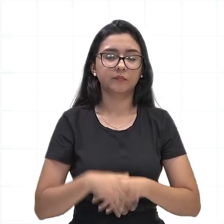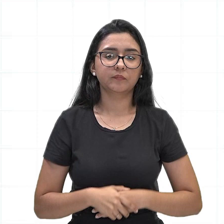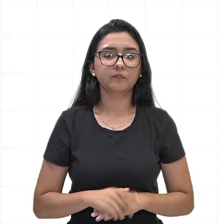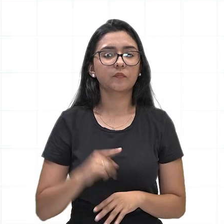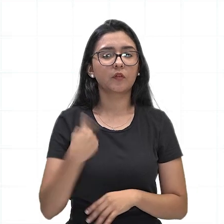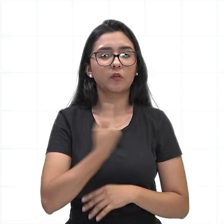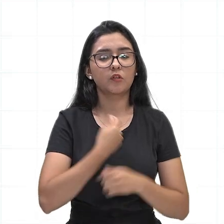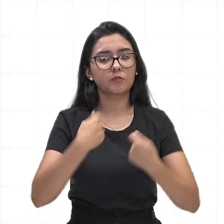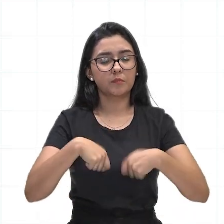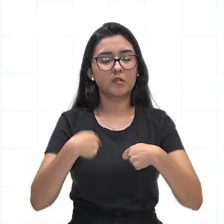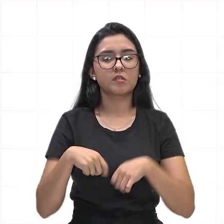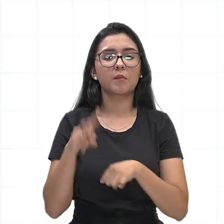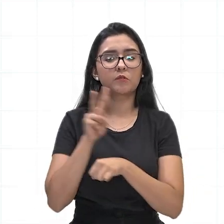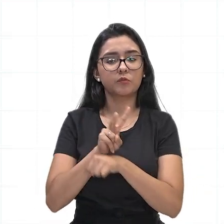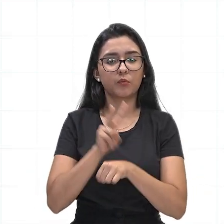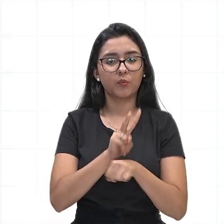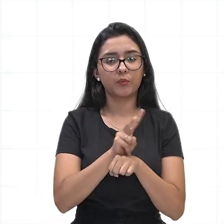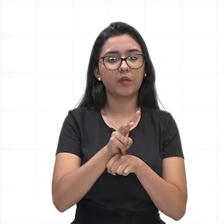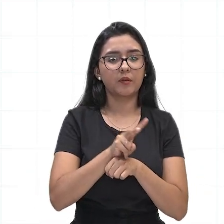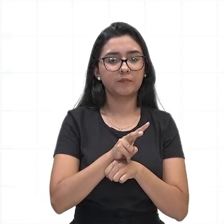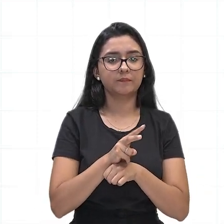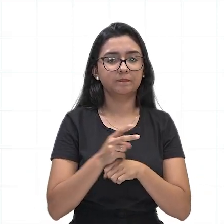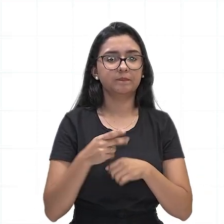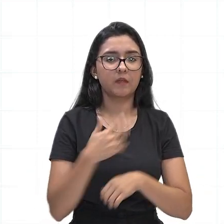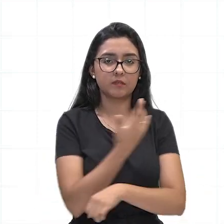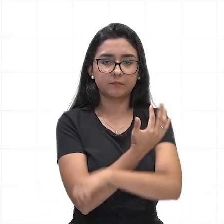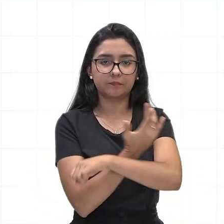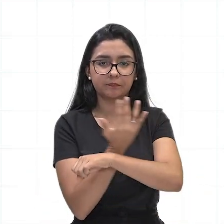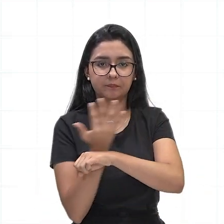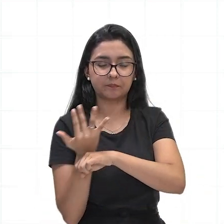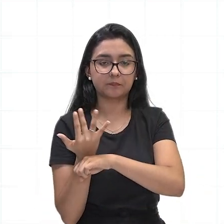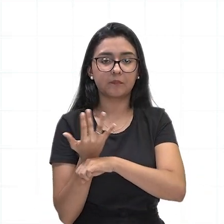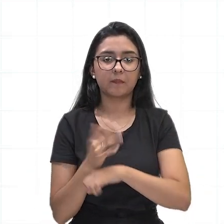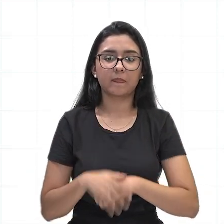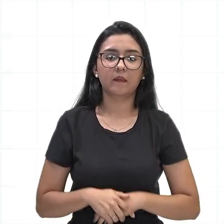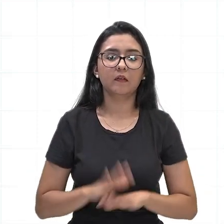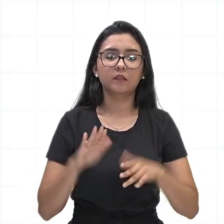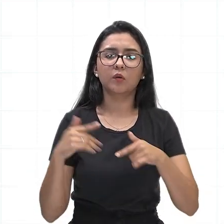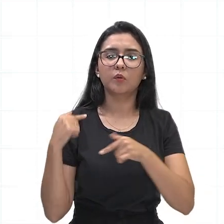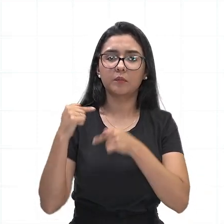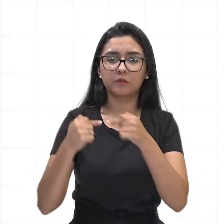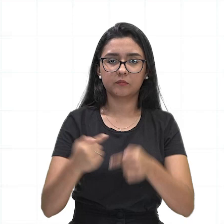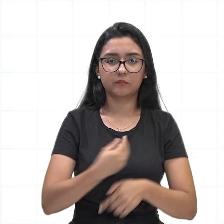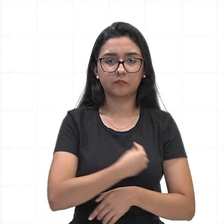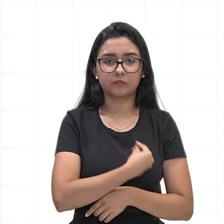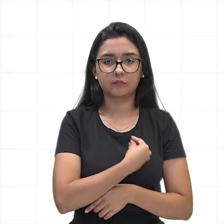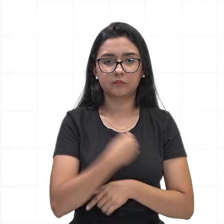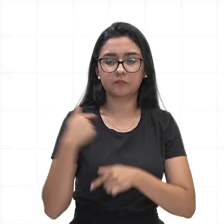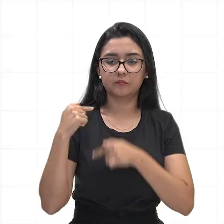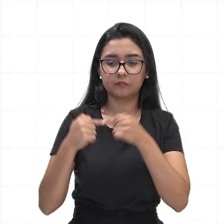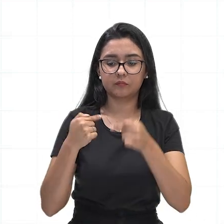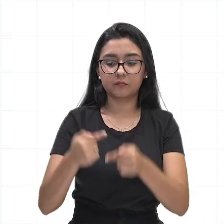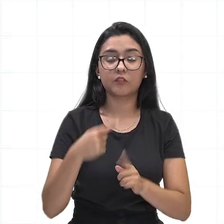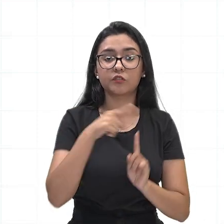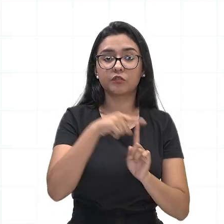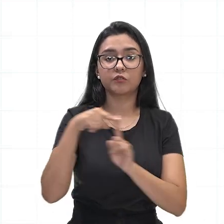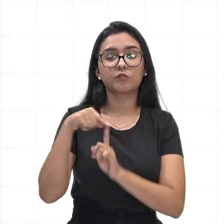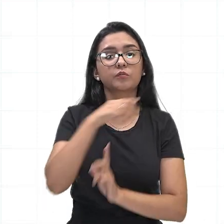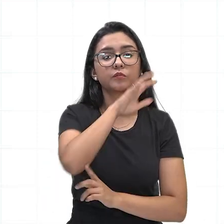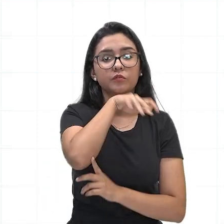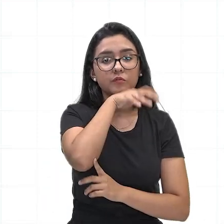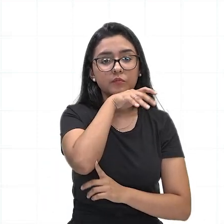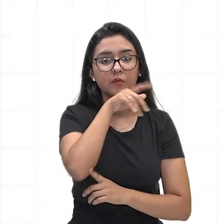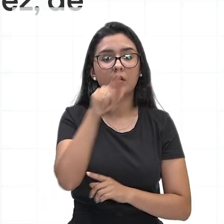ecológica, então a gente precisa até mesmo preservar esse ambiente deles. Quando se fala de reprodução, esses animais, né,